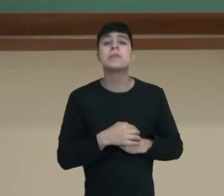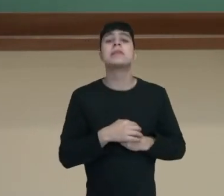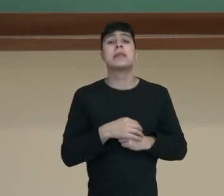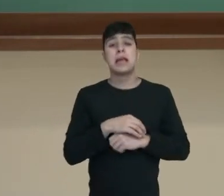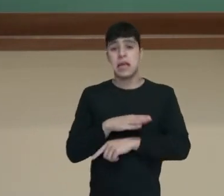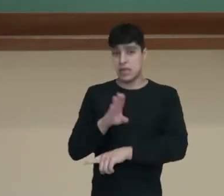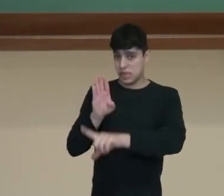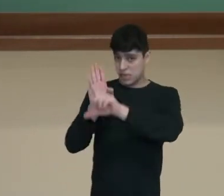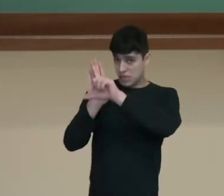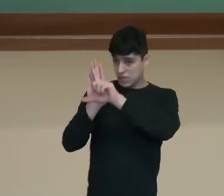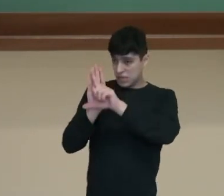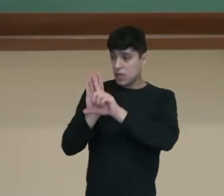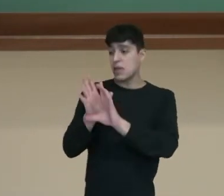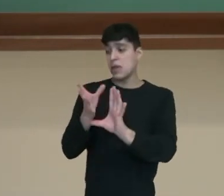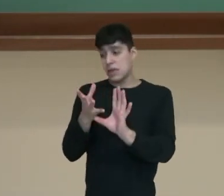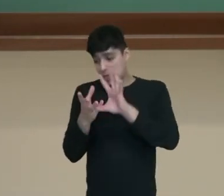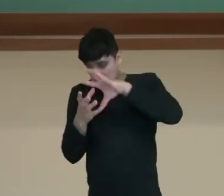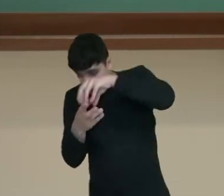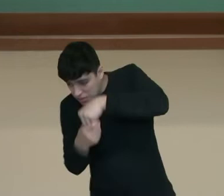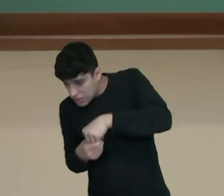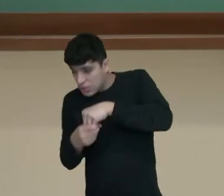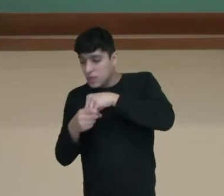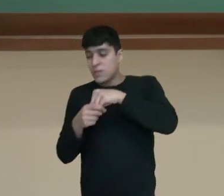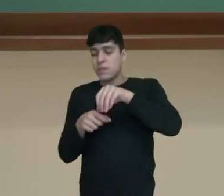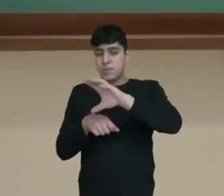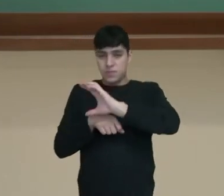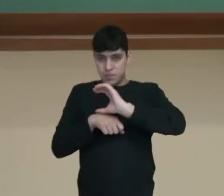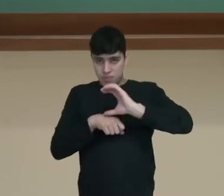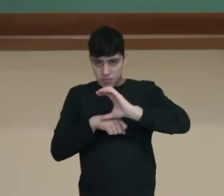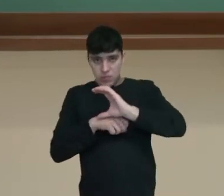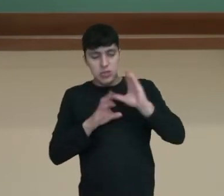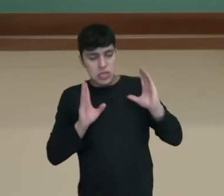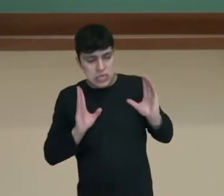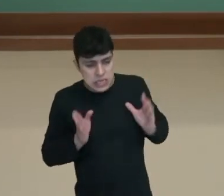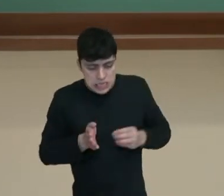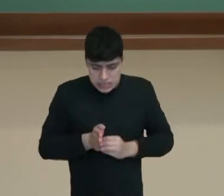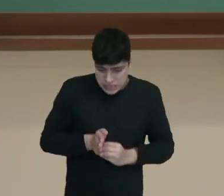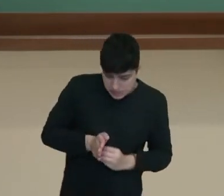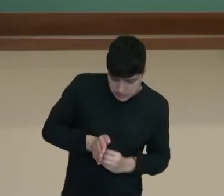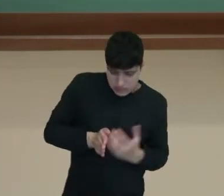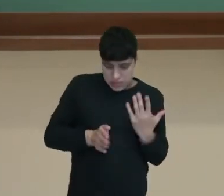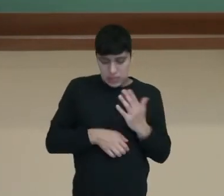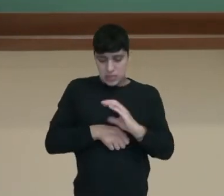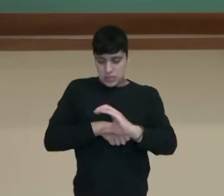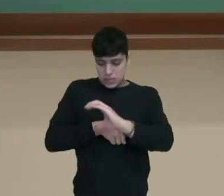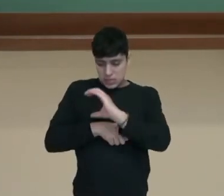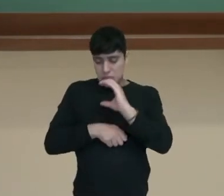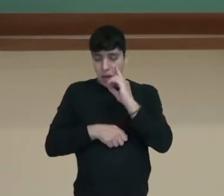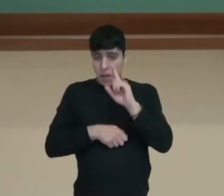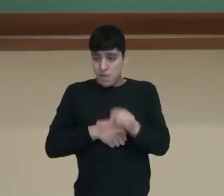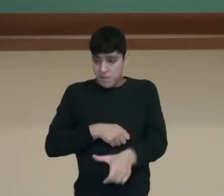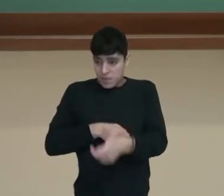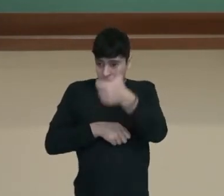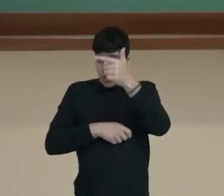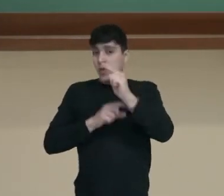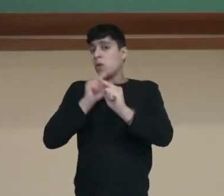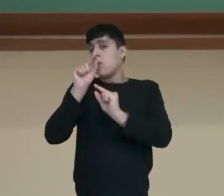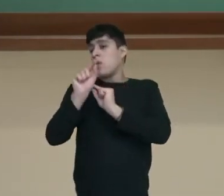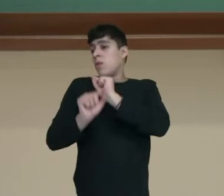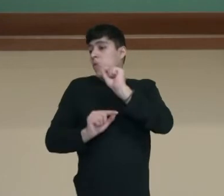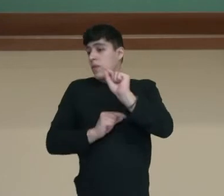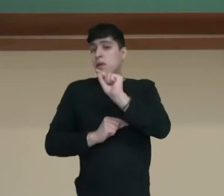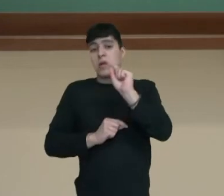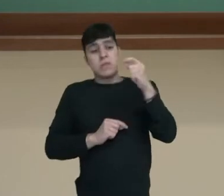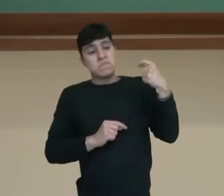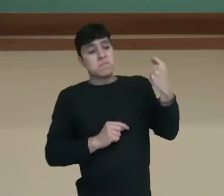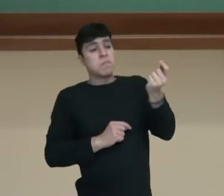leis que estão, né, dentro da Constituição. Nós tivemos várias, e veja que essa primeira fala de uma religião